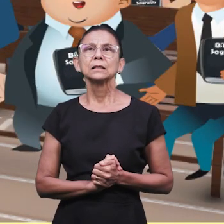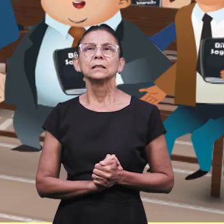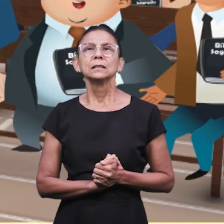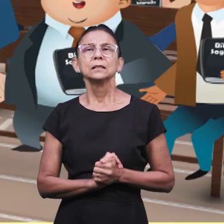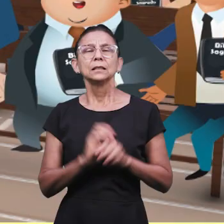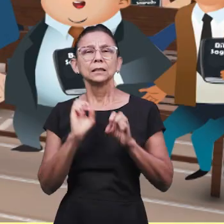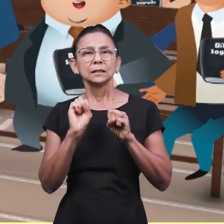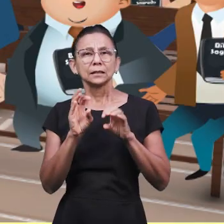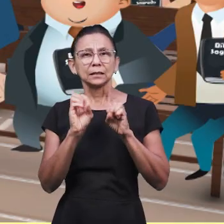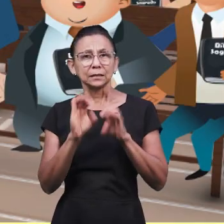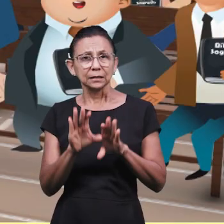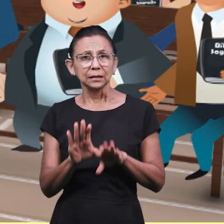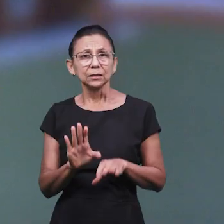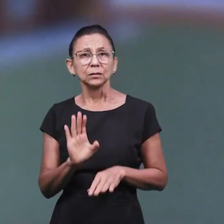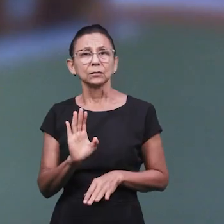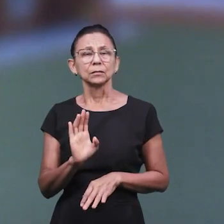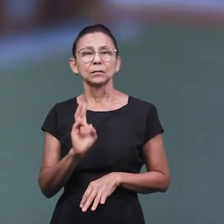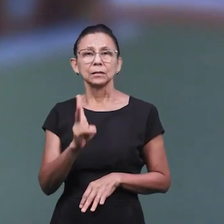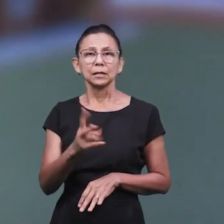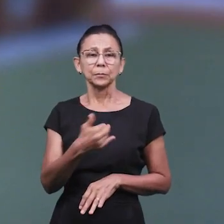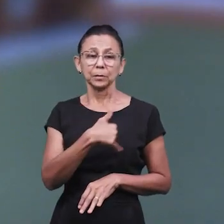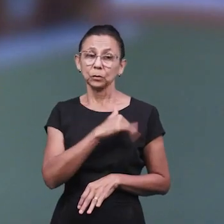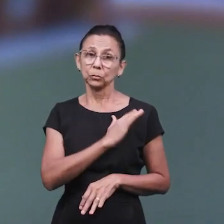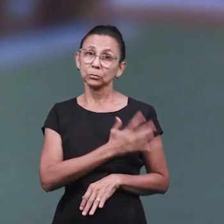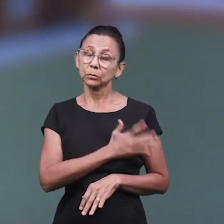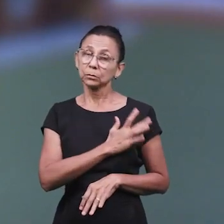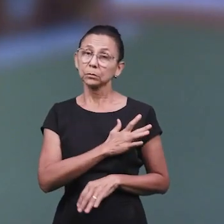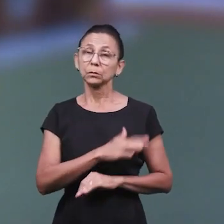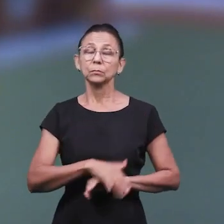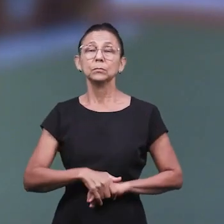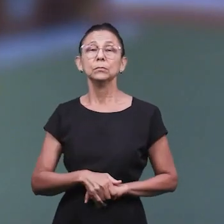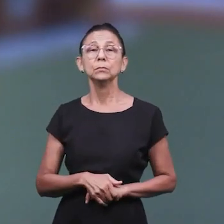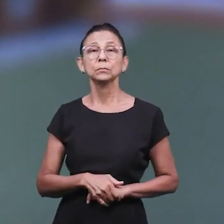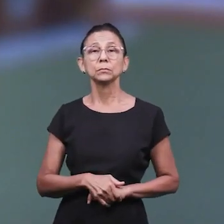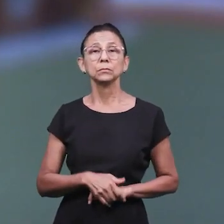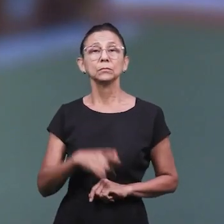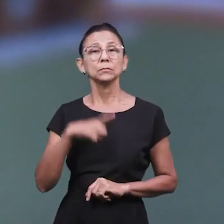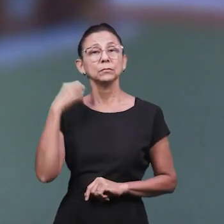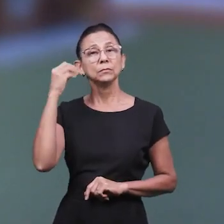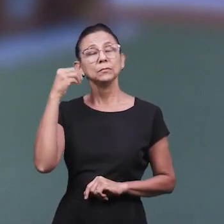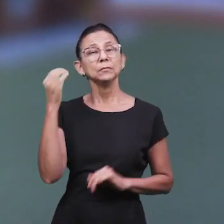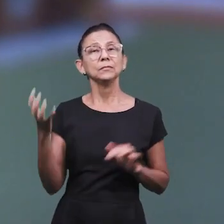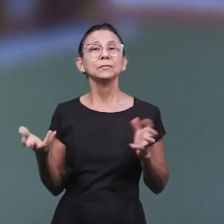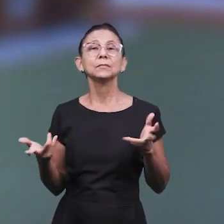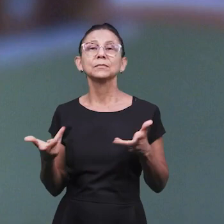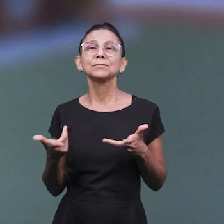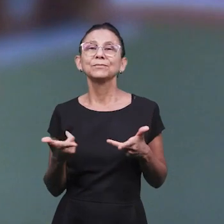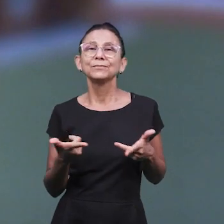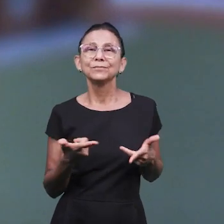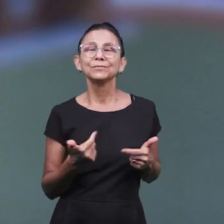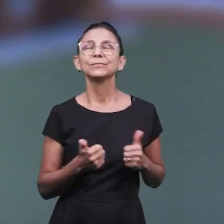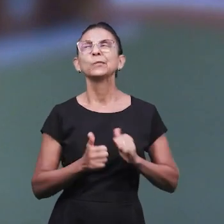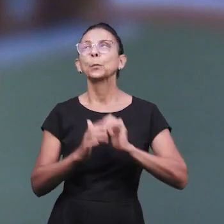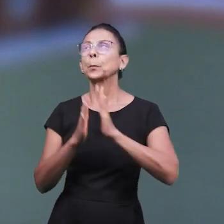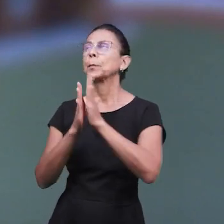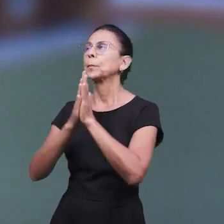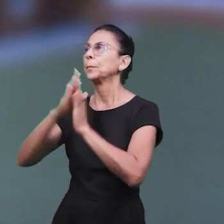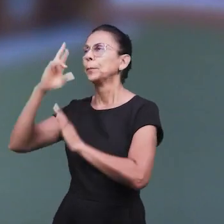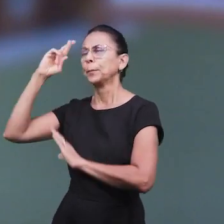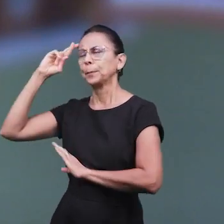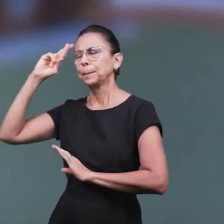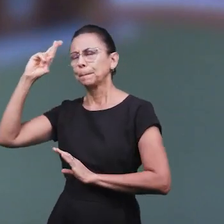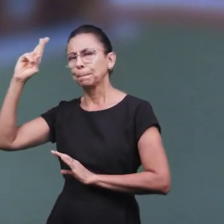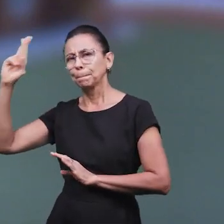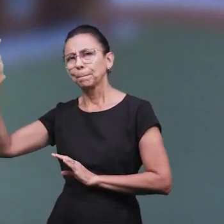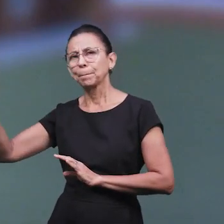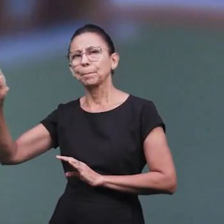cada dia estar presente no nosso coração, que nós possamos viver essa experiência maravilhosa, que é buscar ao Senhor, que